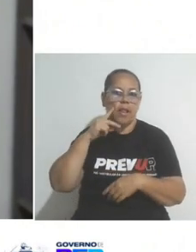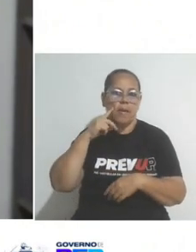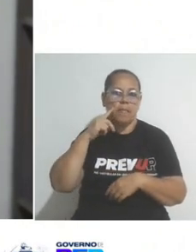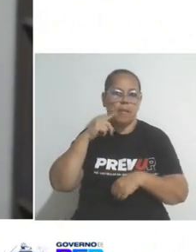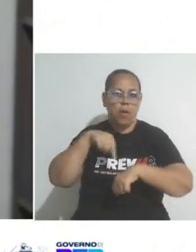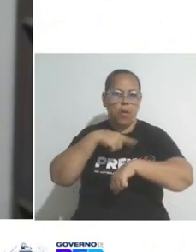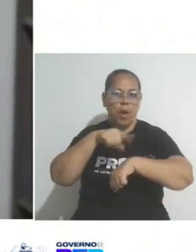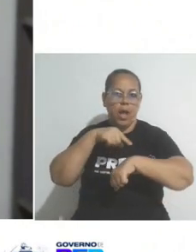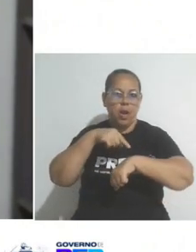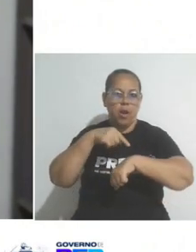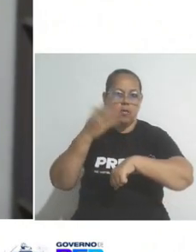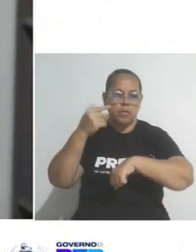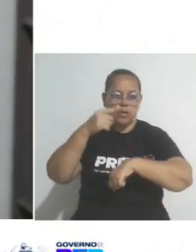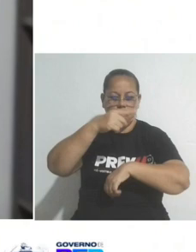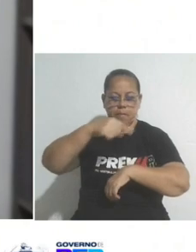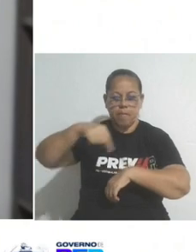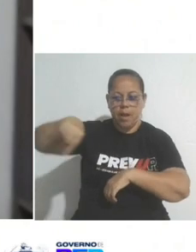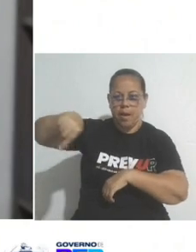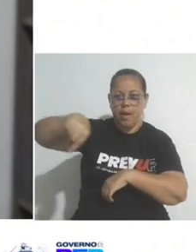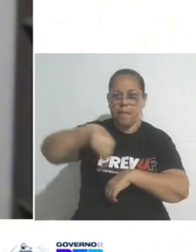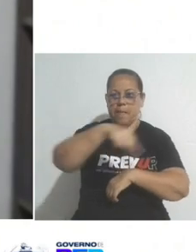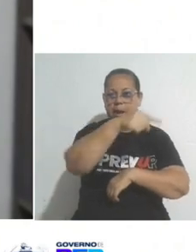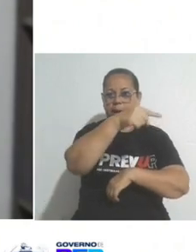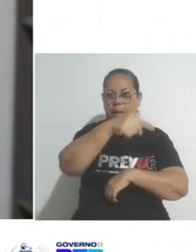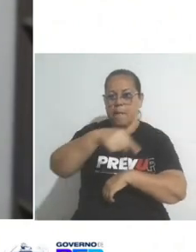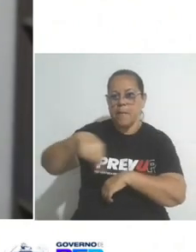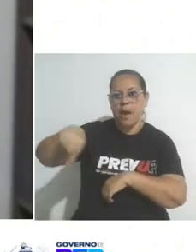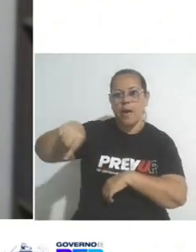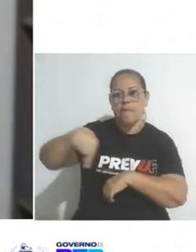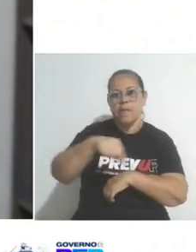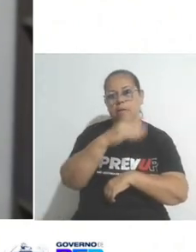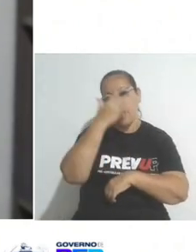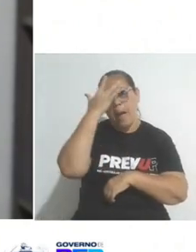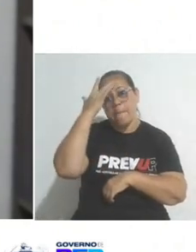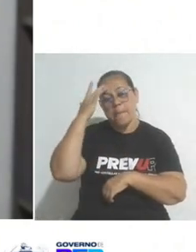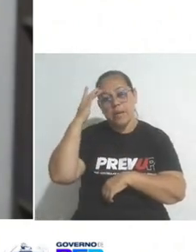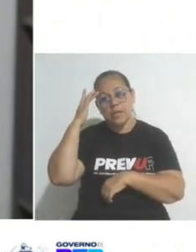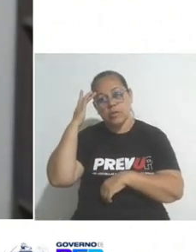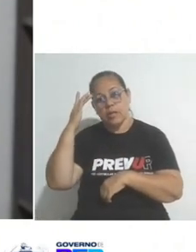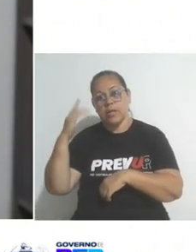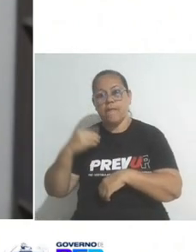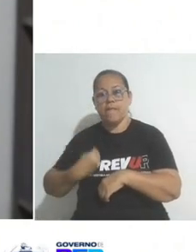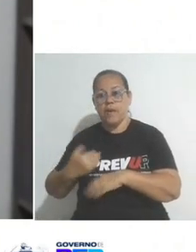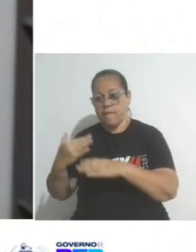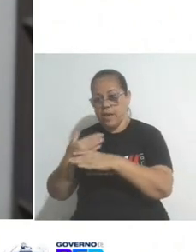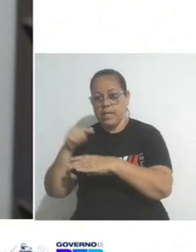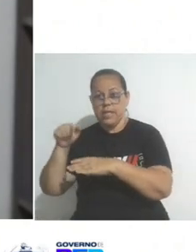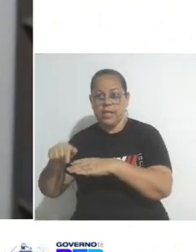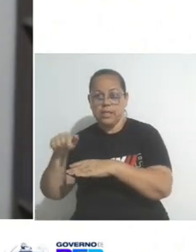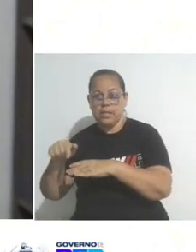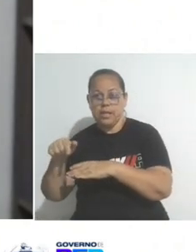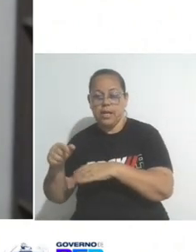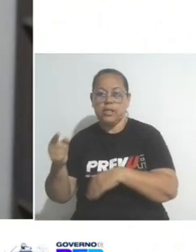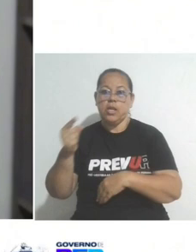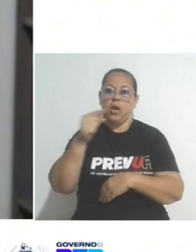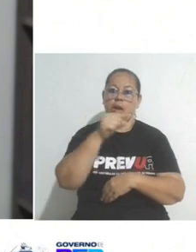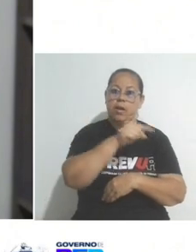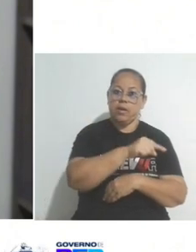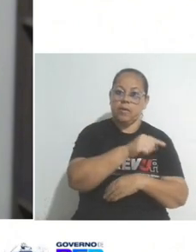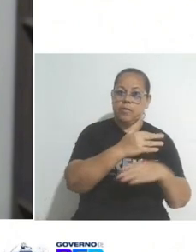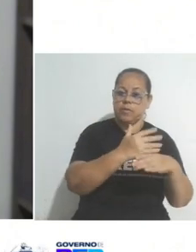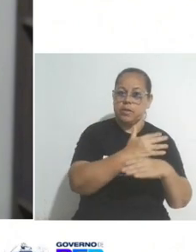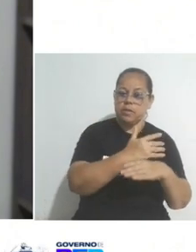então ele vai e volta então quando alguém se desloca entre cidades de forma ou diária ou semanal